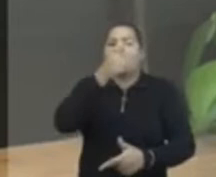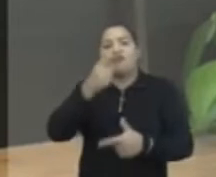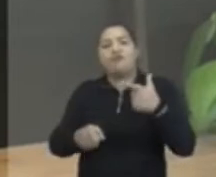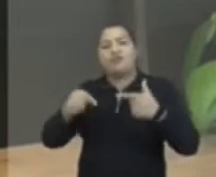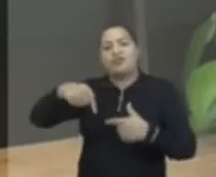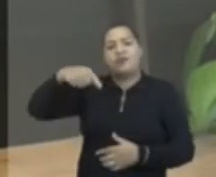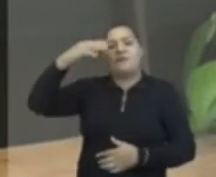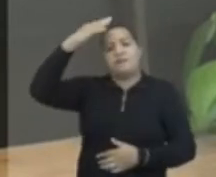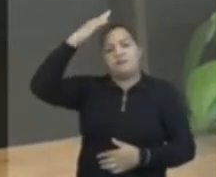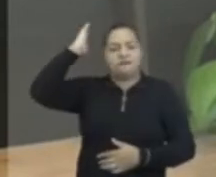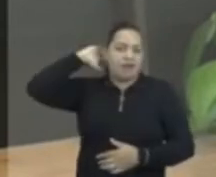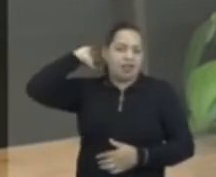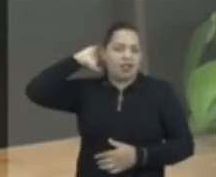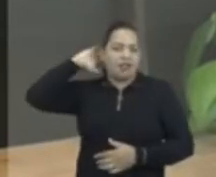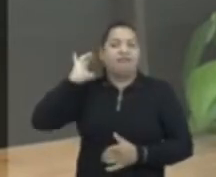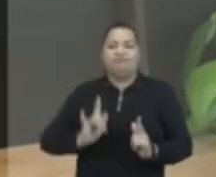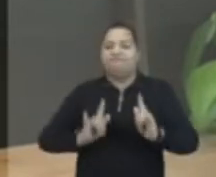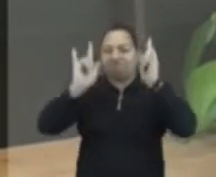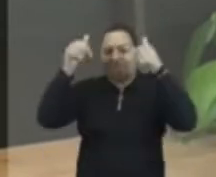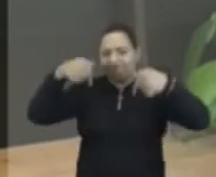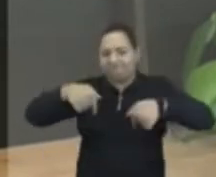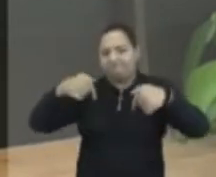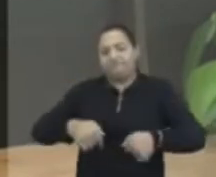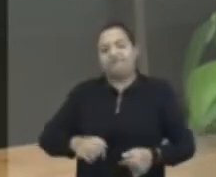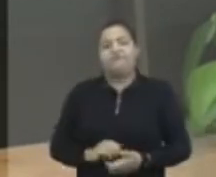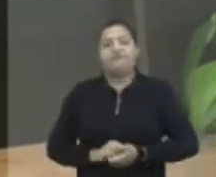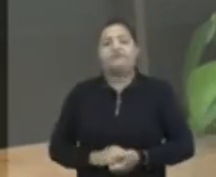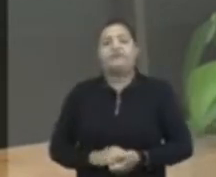ao nosso prédio. Queria cumprimentar também a